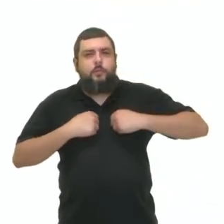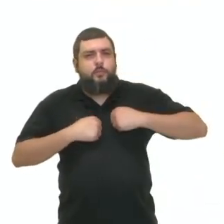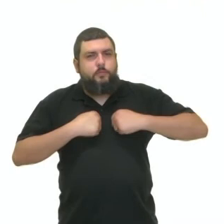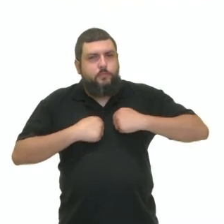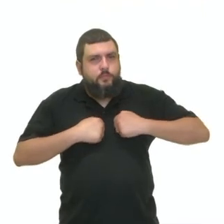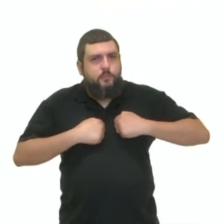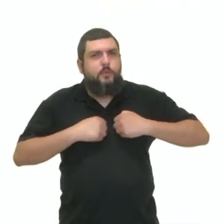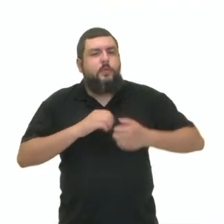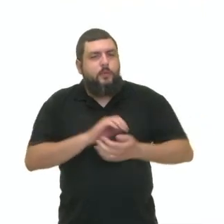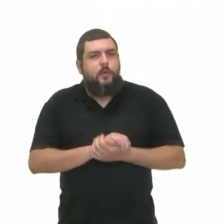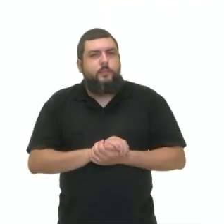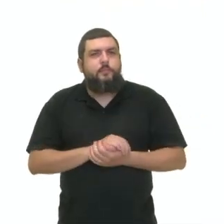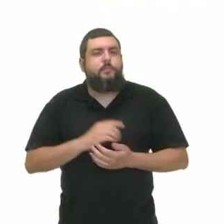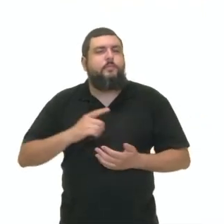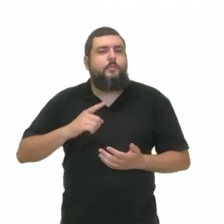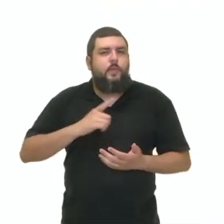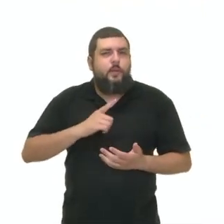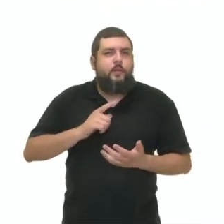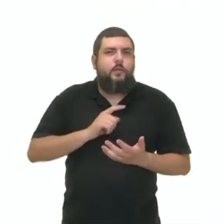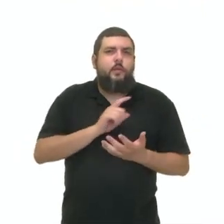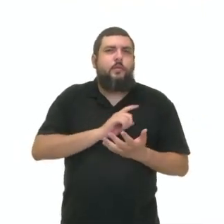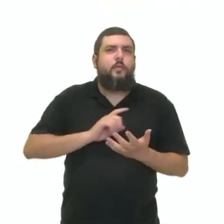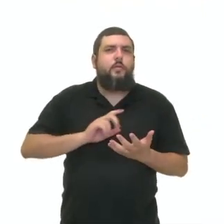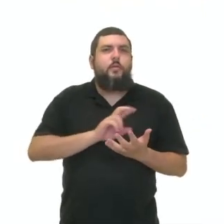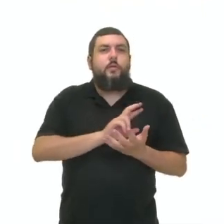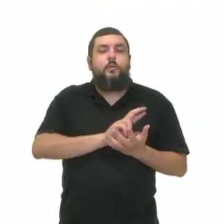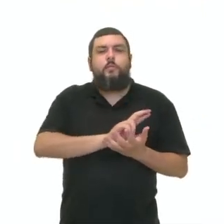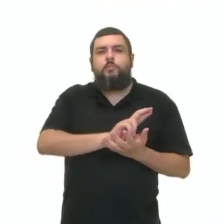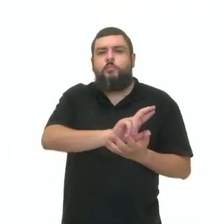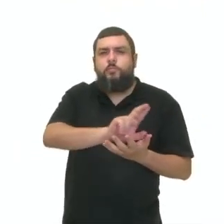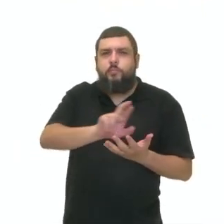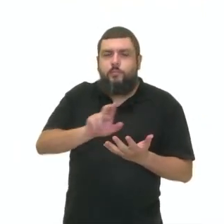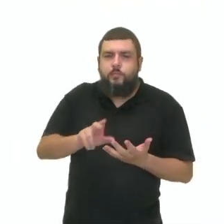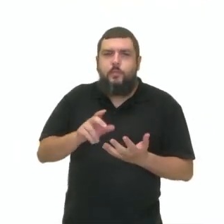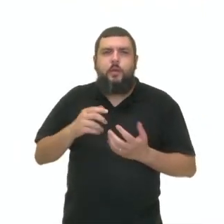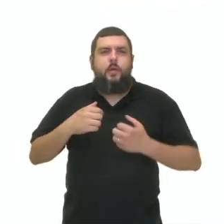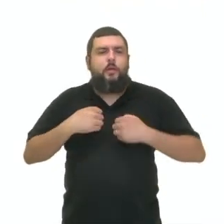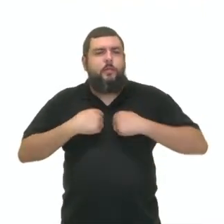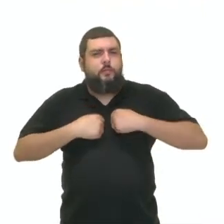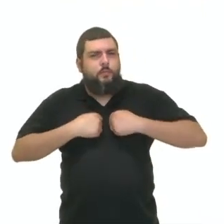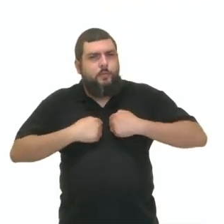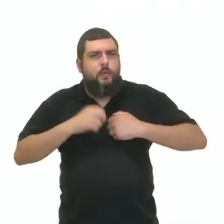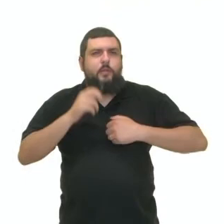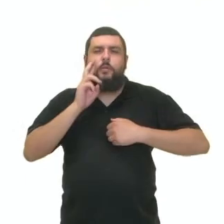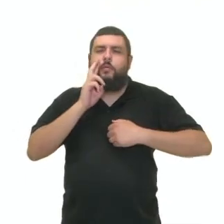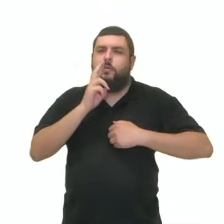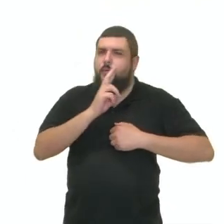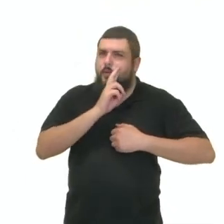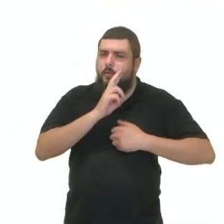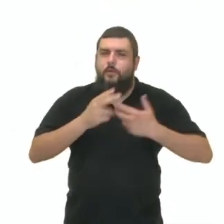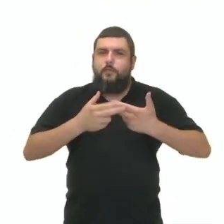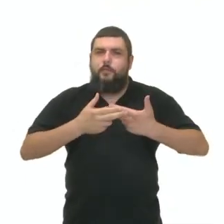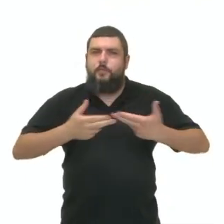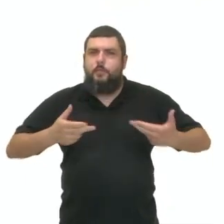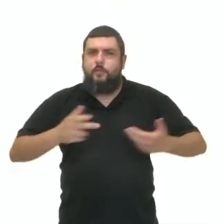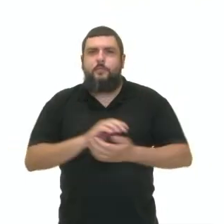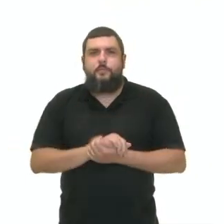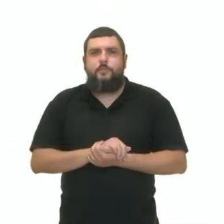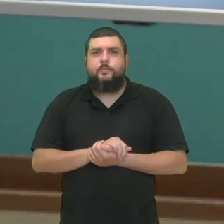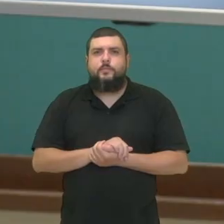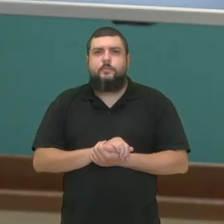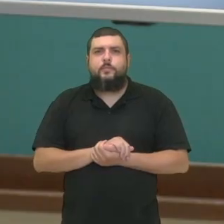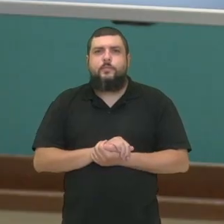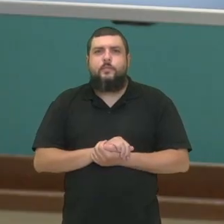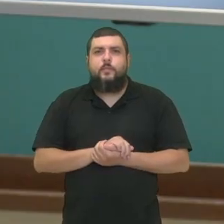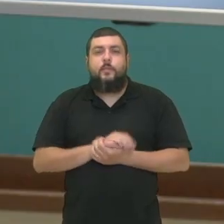Havia várias repartições, como vestiário, barbearia, restaurantes. Eram locais bem movimentados. Tinha até vendedor ambulante. Imagina o cara do suco. Olha